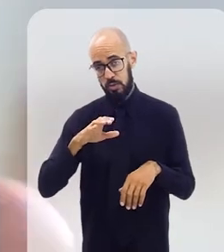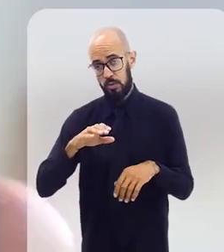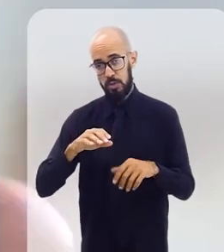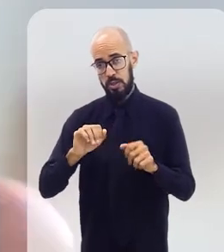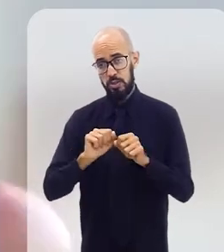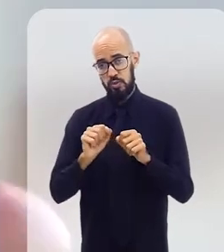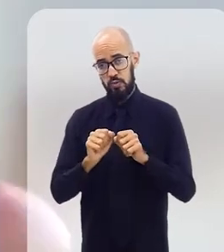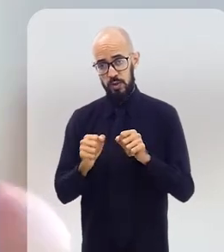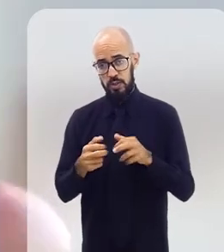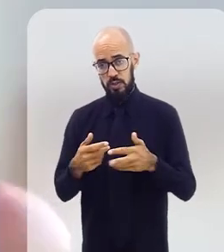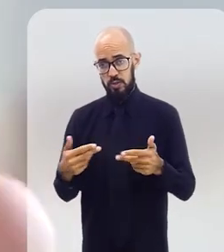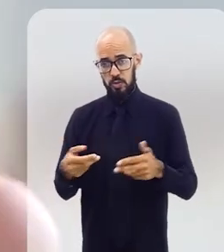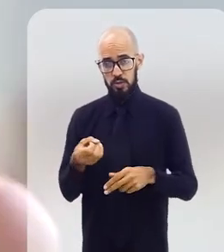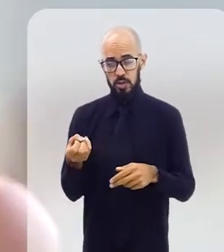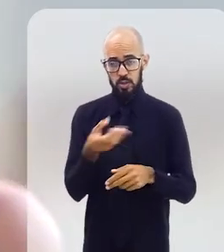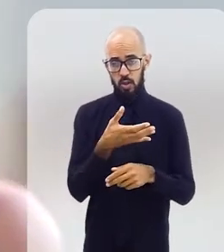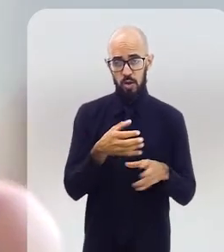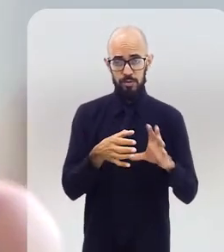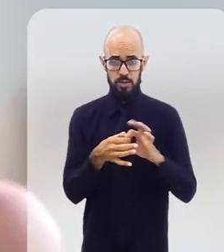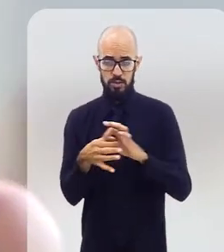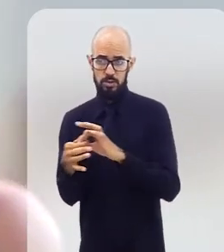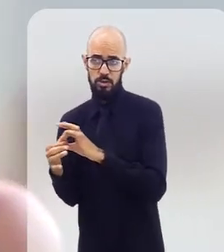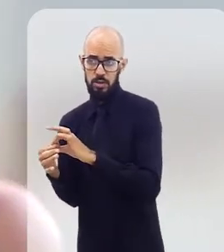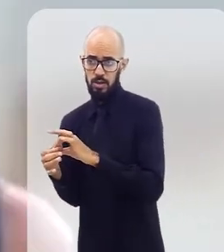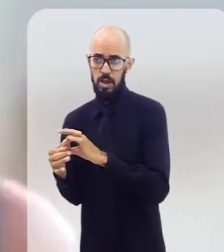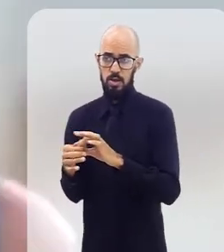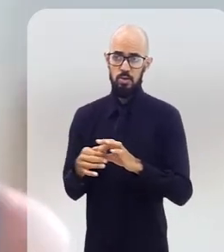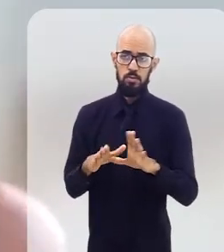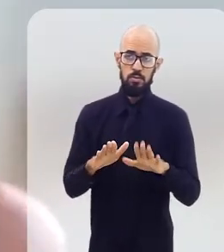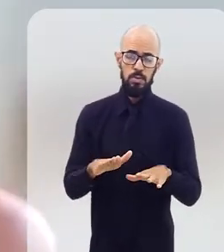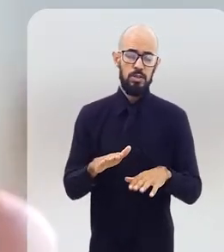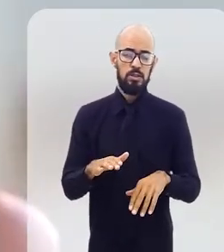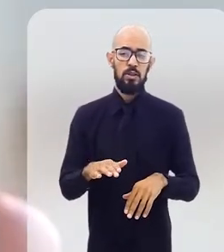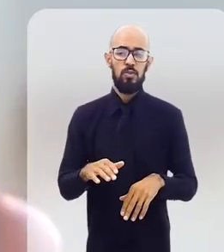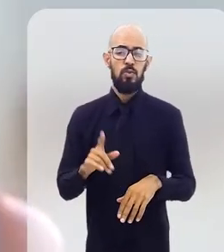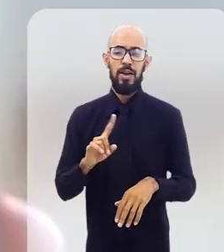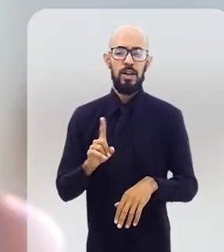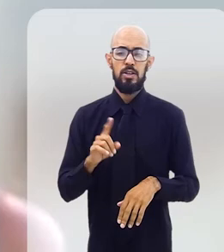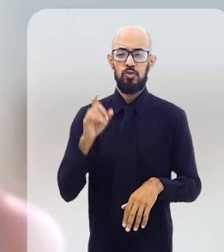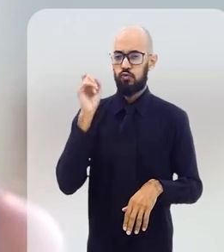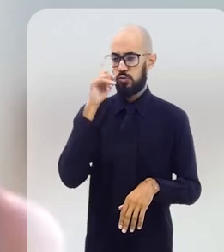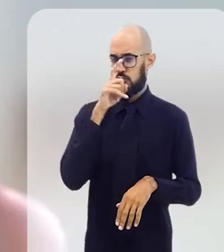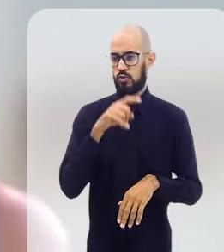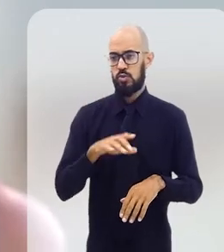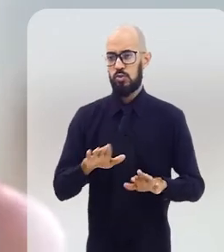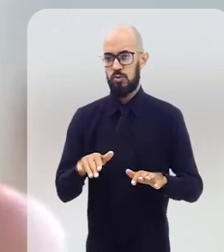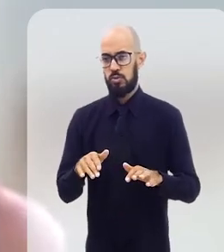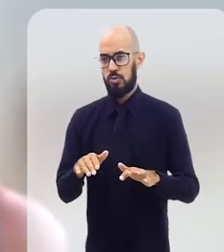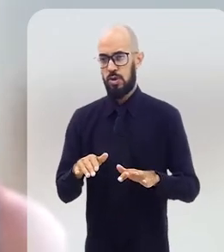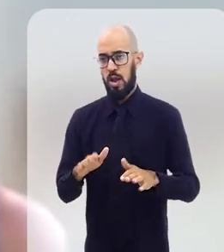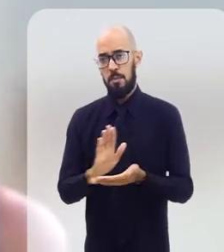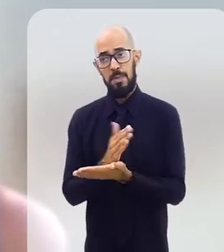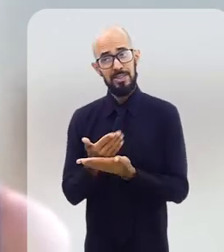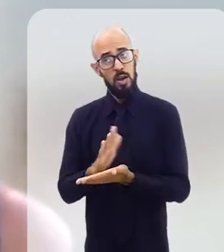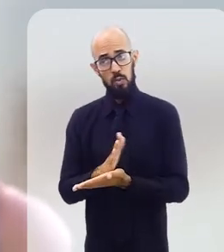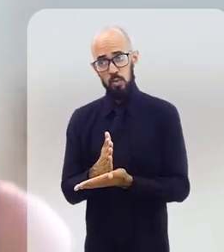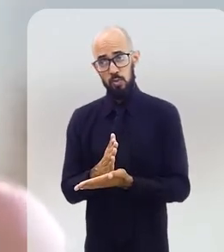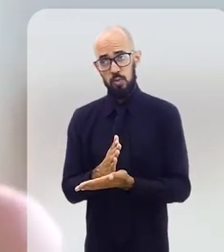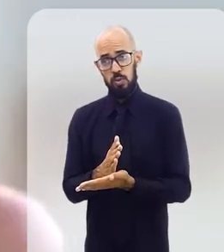inovação, mediante esse cenário que não era propício, né? Então, assim, a gente não